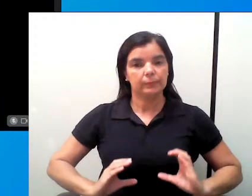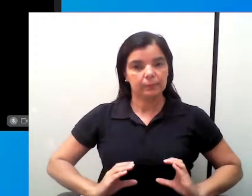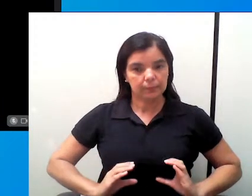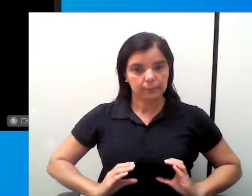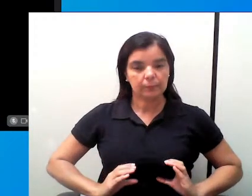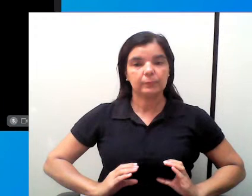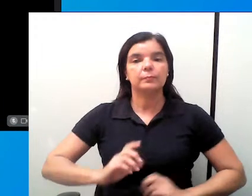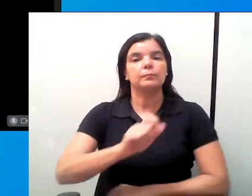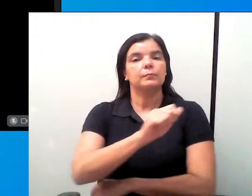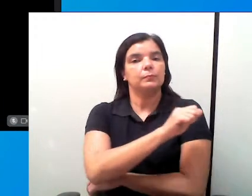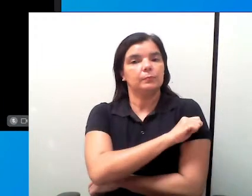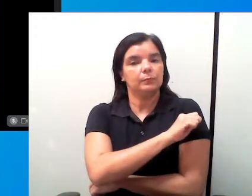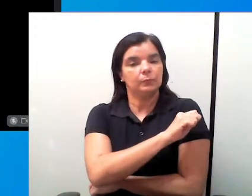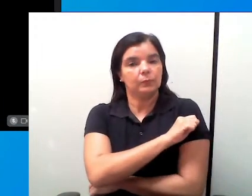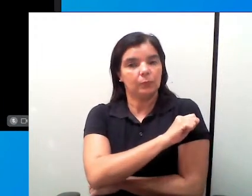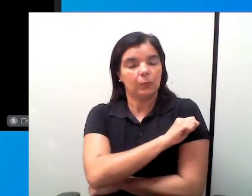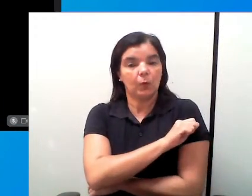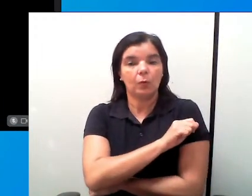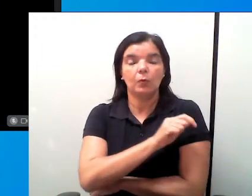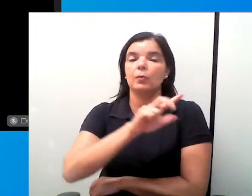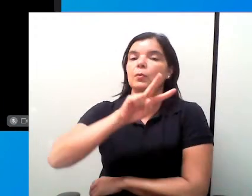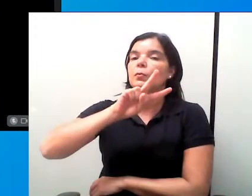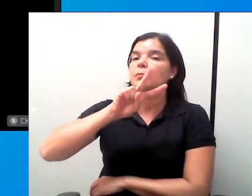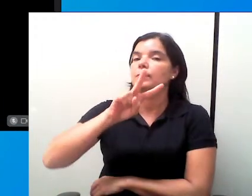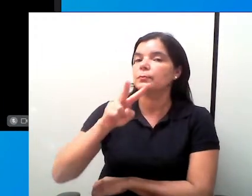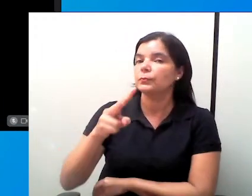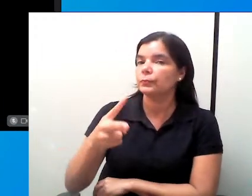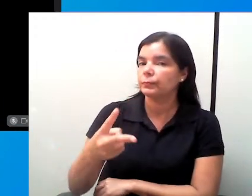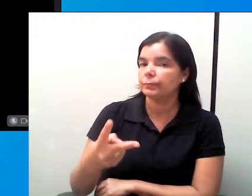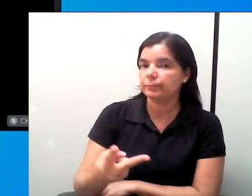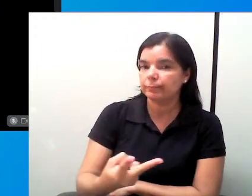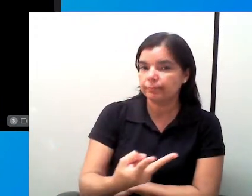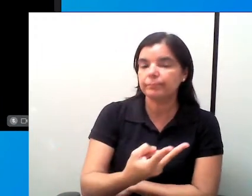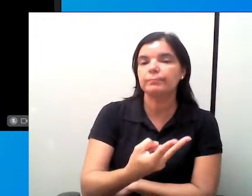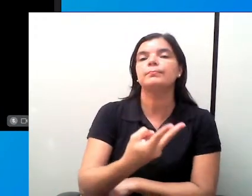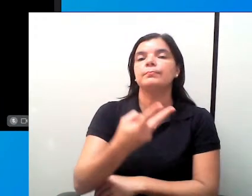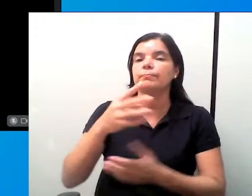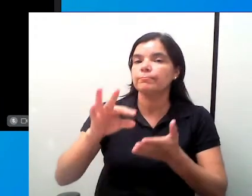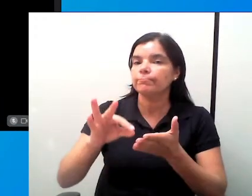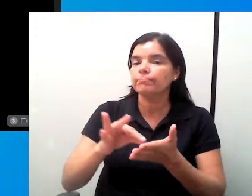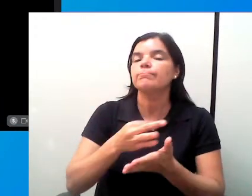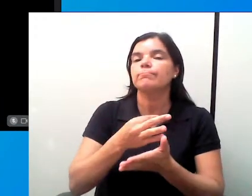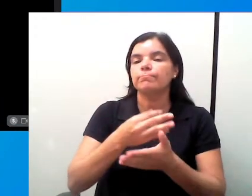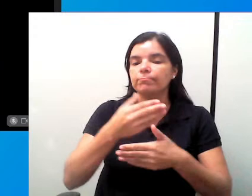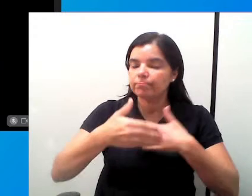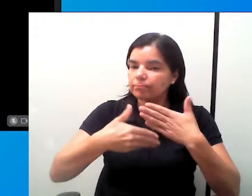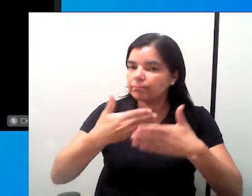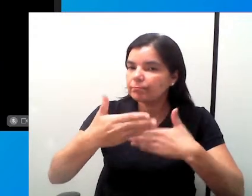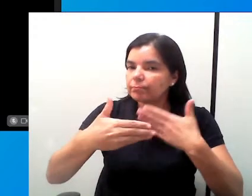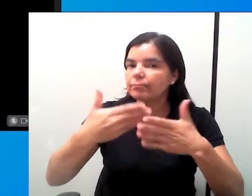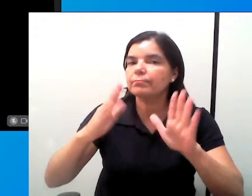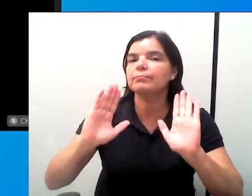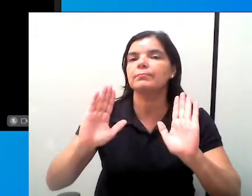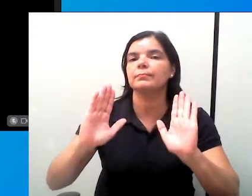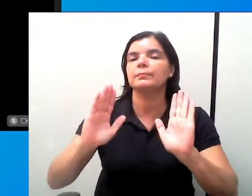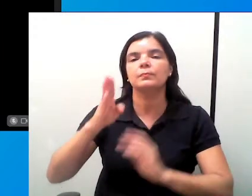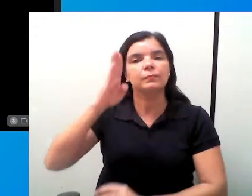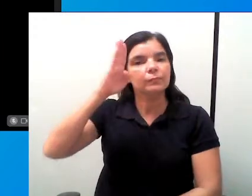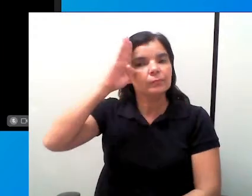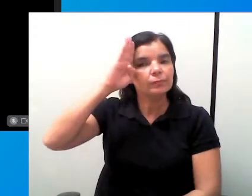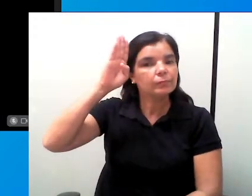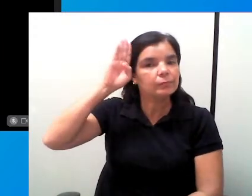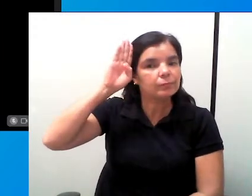nossos alunos ou para as nossas 22 mil vidas que procuraram o IFPA nessa caminhada acadêmica.